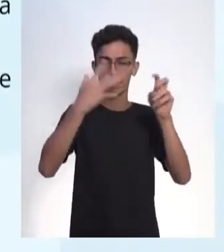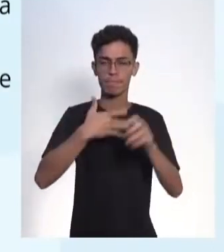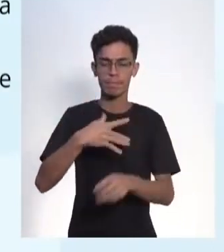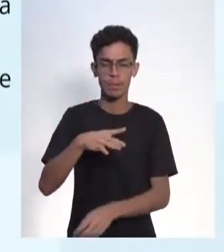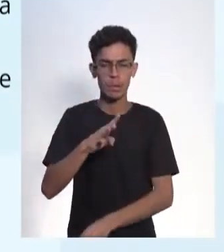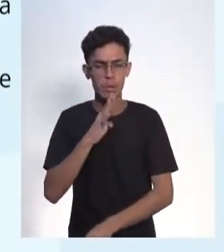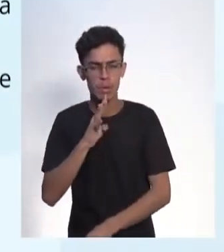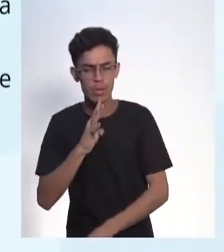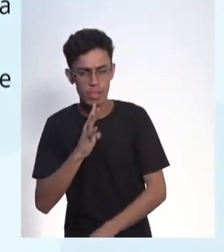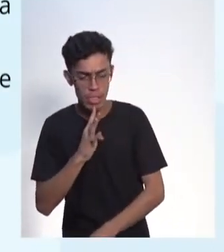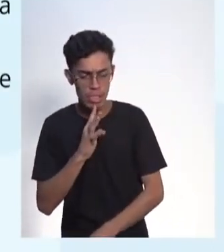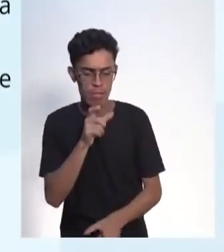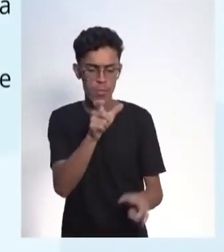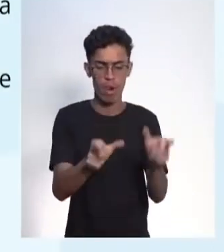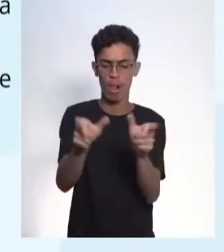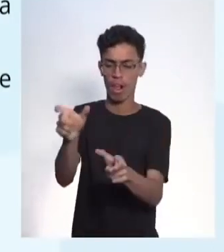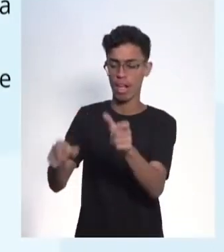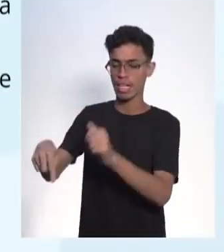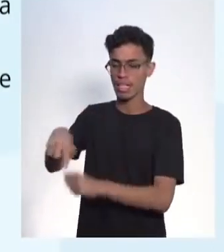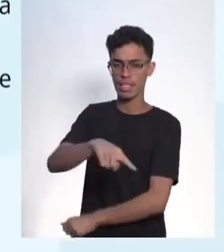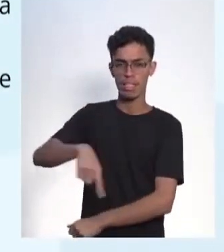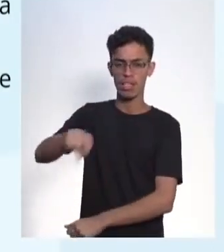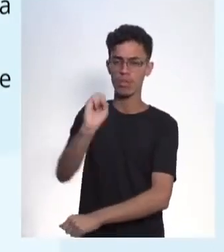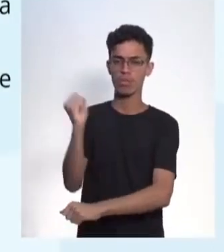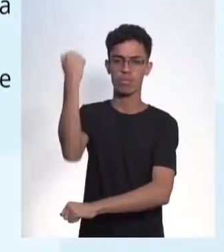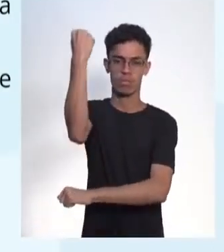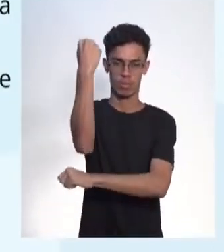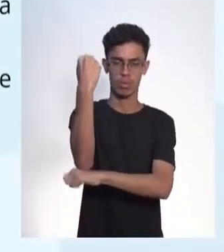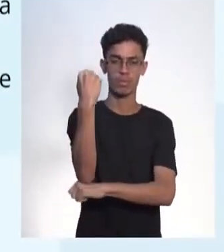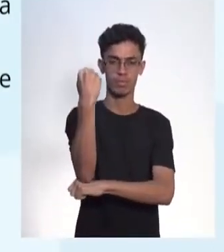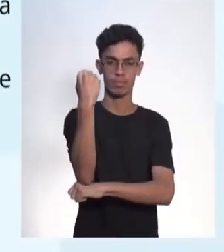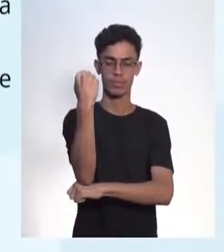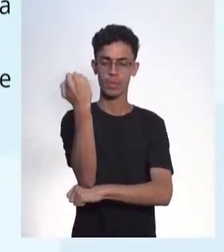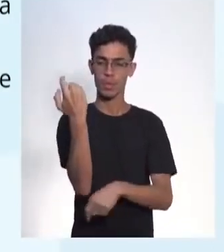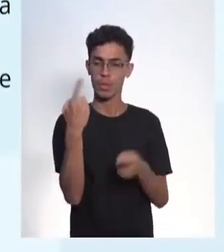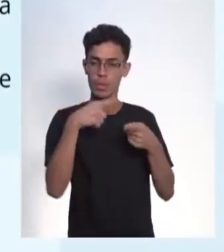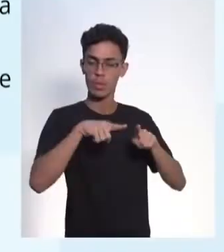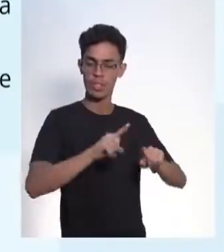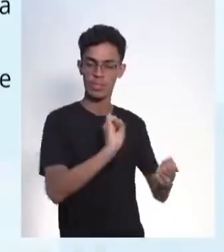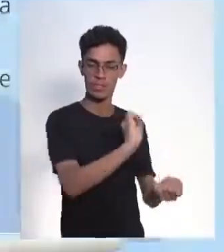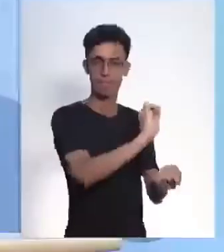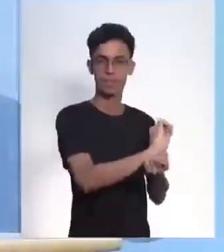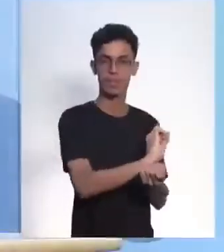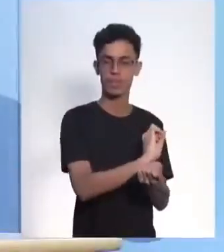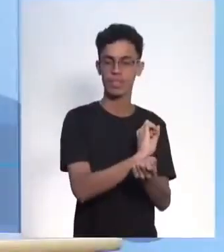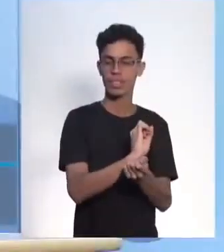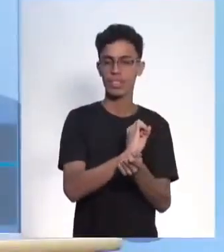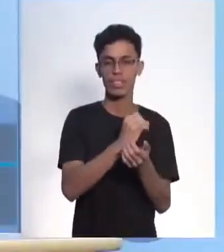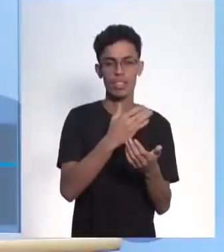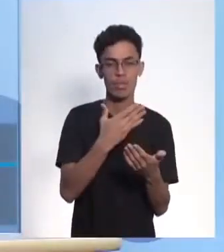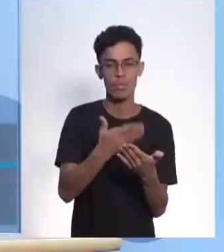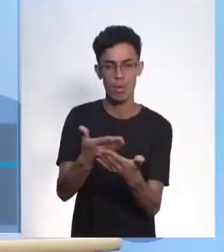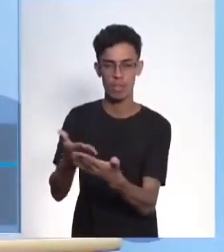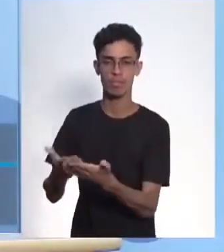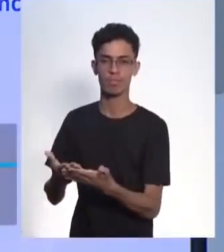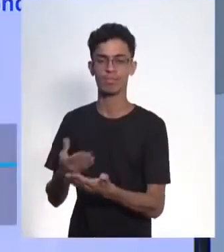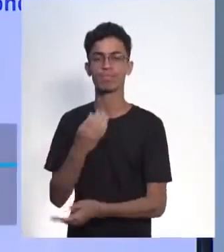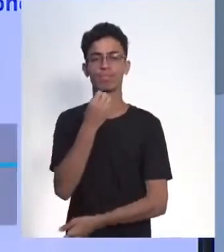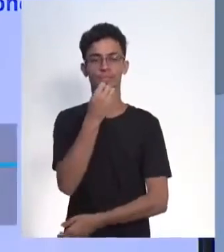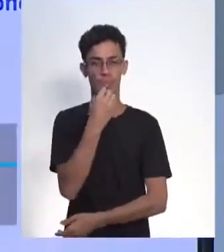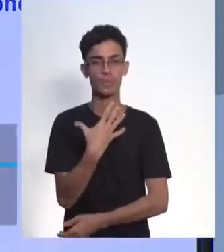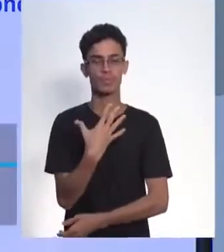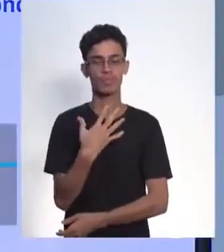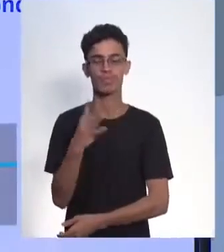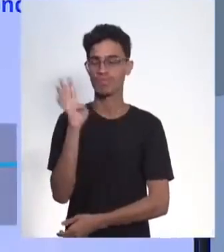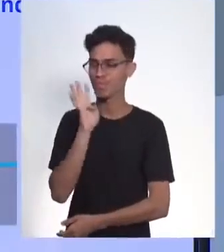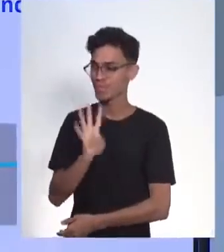os principais protagonistas da resistência e luta contra a escravidão. Que aula maravilhosa. Legal,